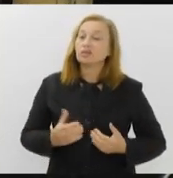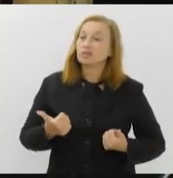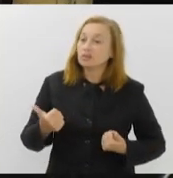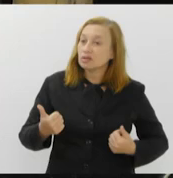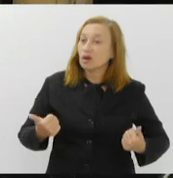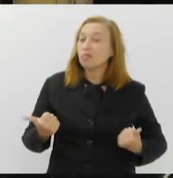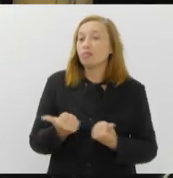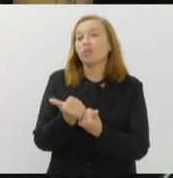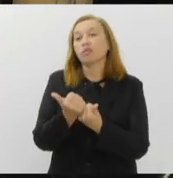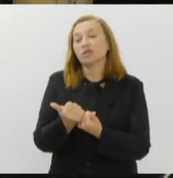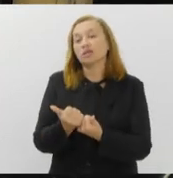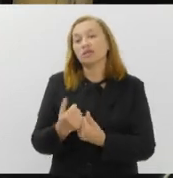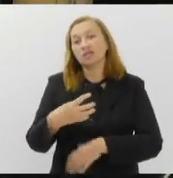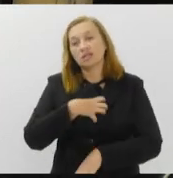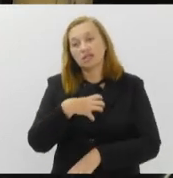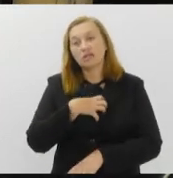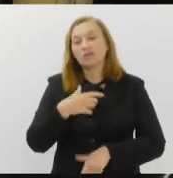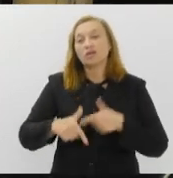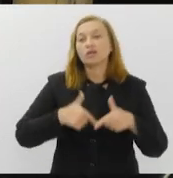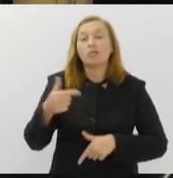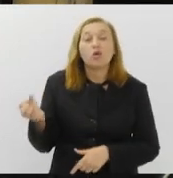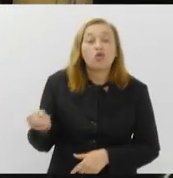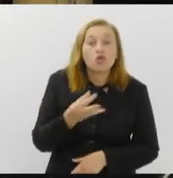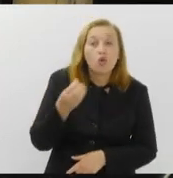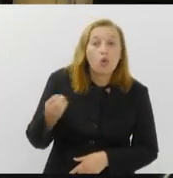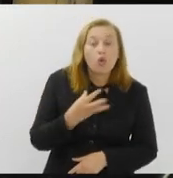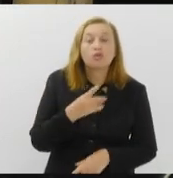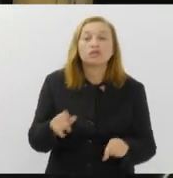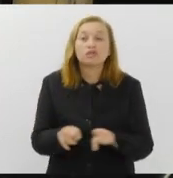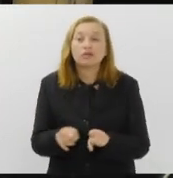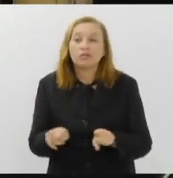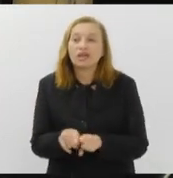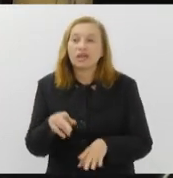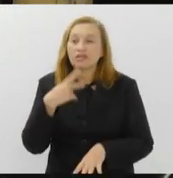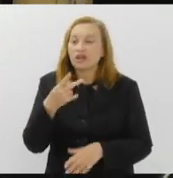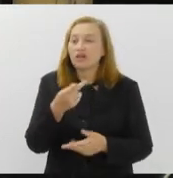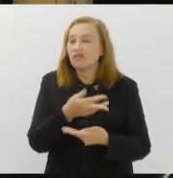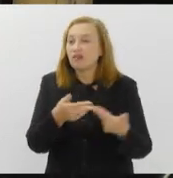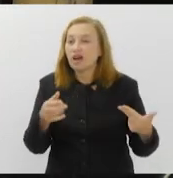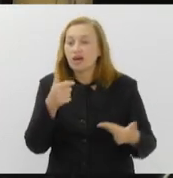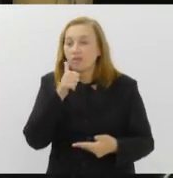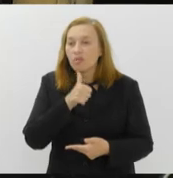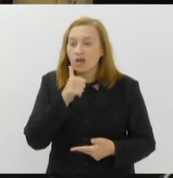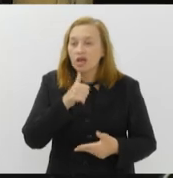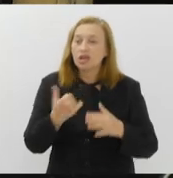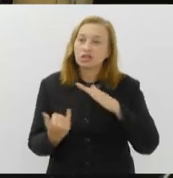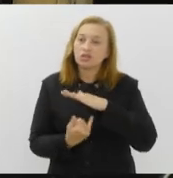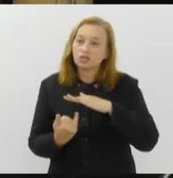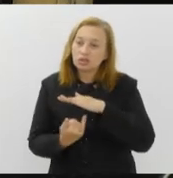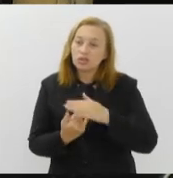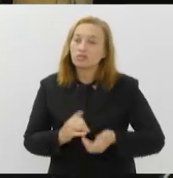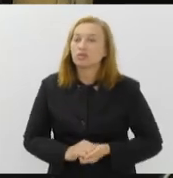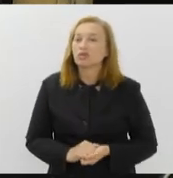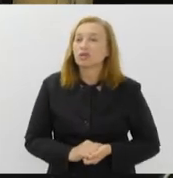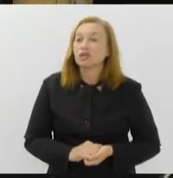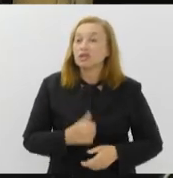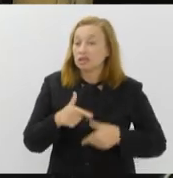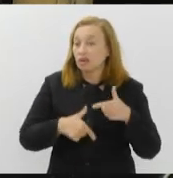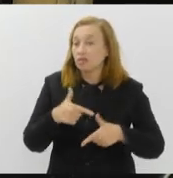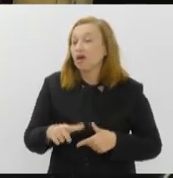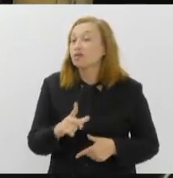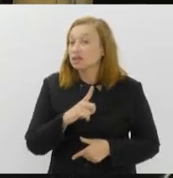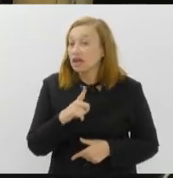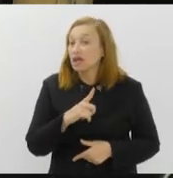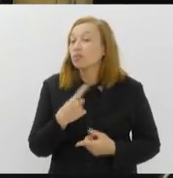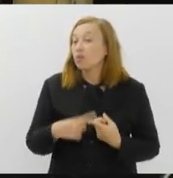nesse sentido, né? É um trabalho muito novo. Também quero destacar muito as mulheres da minha instituição, porque esse trabalho hoje existe, porque